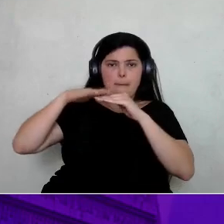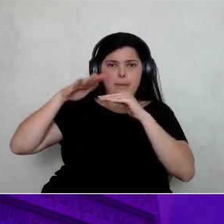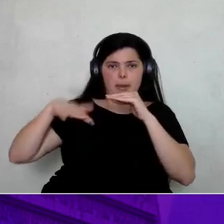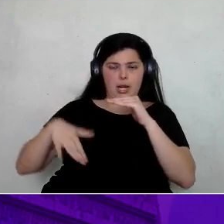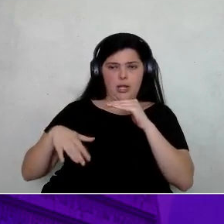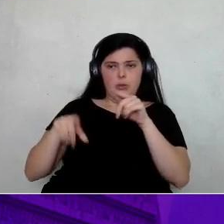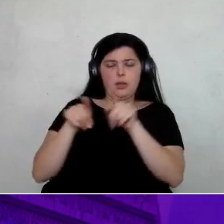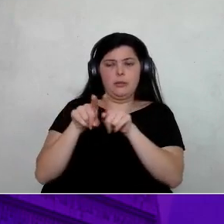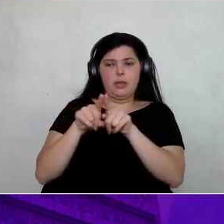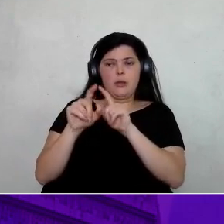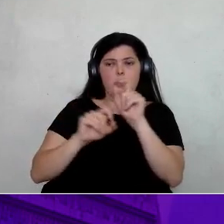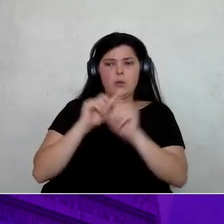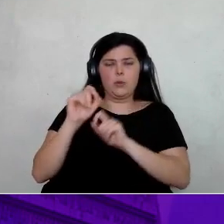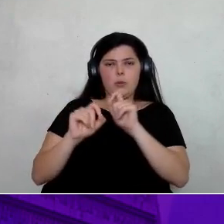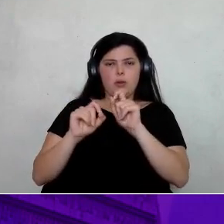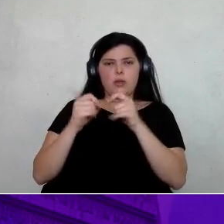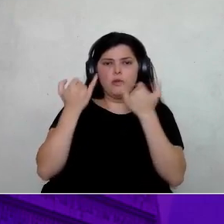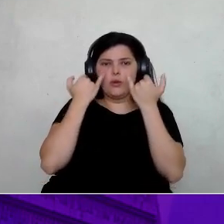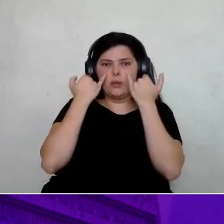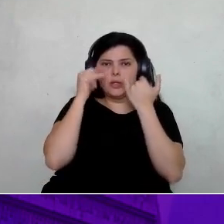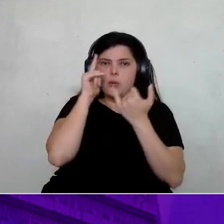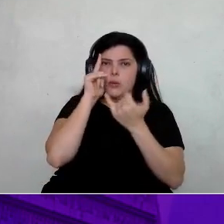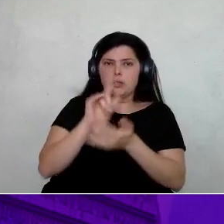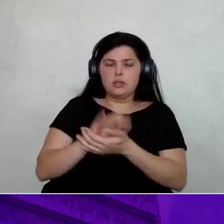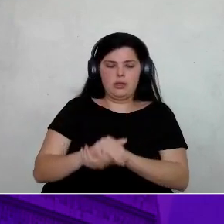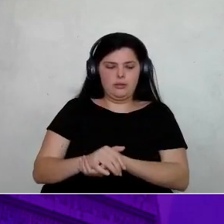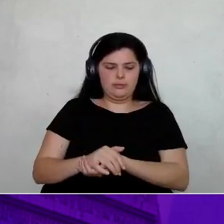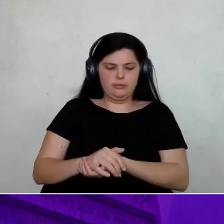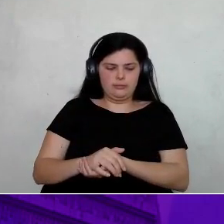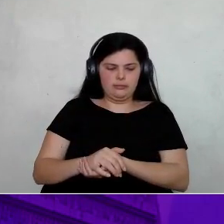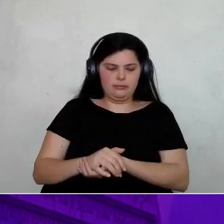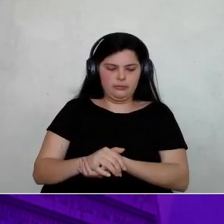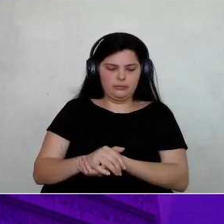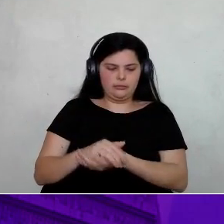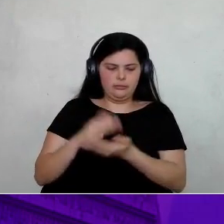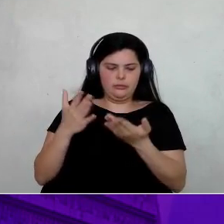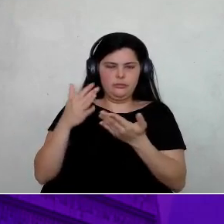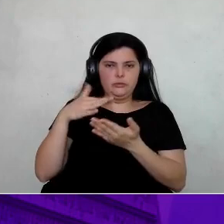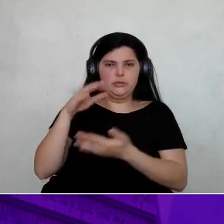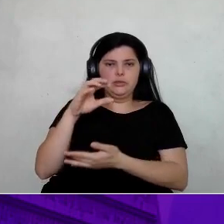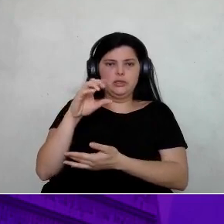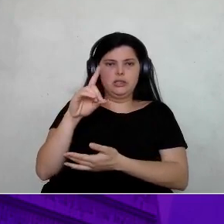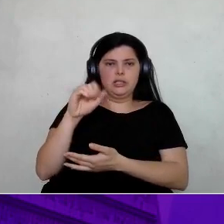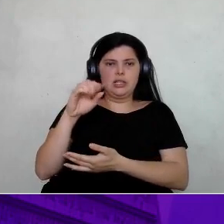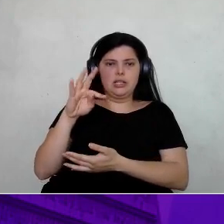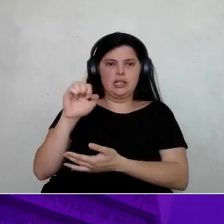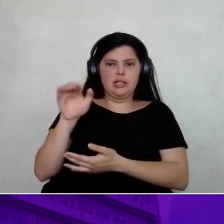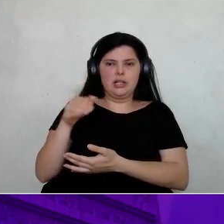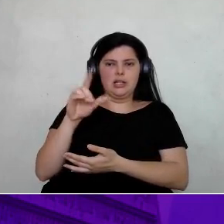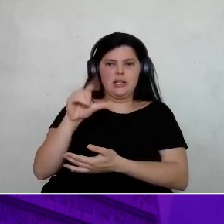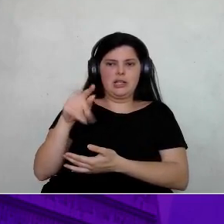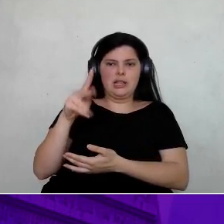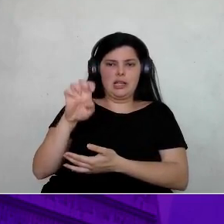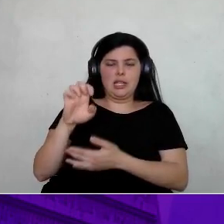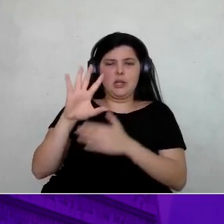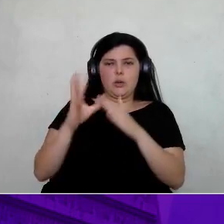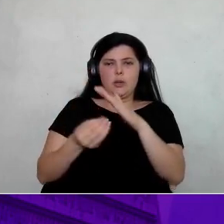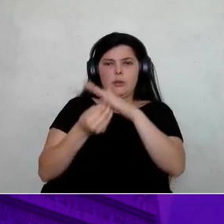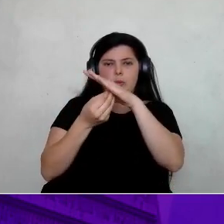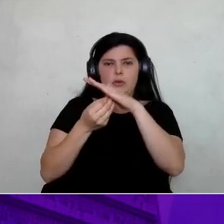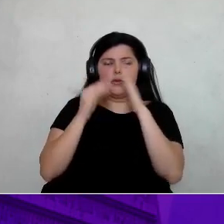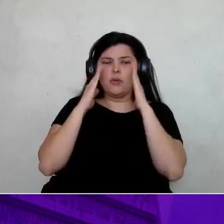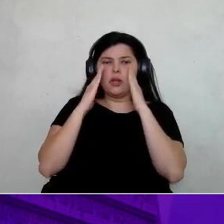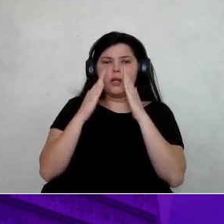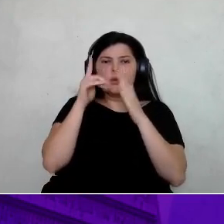e extrair informações. Né. Então, o viés do data lake é a gente ter um repositório central onde a gente consegue facilmente